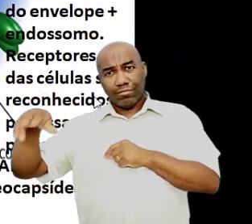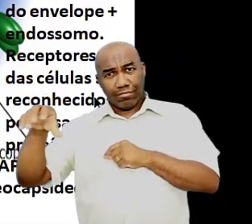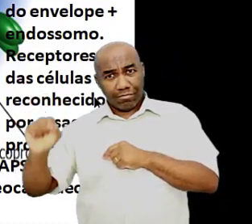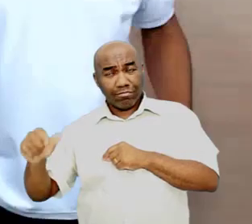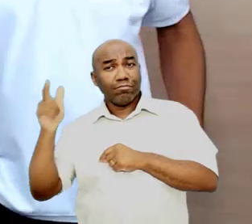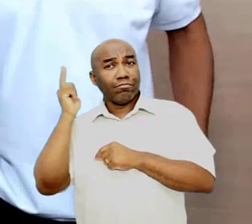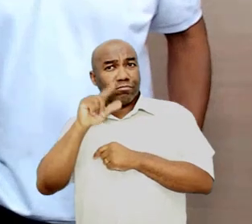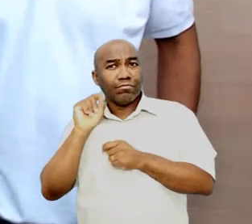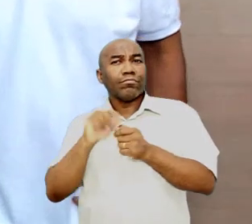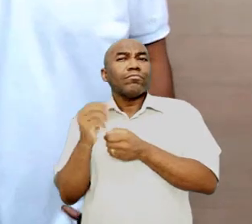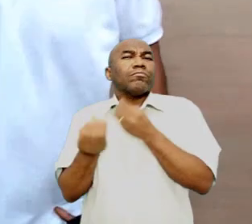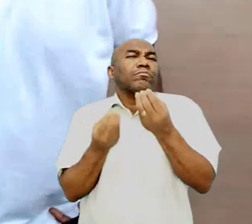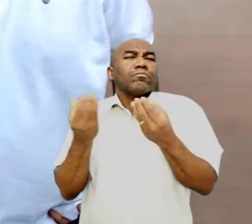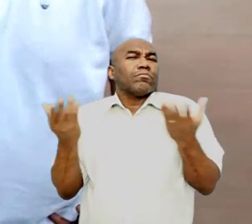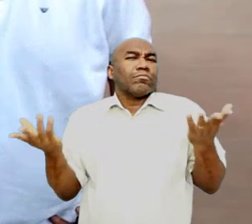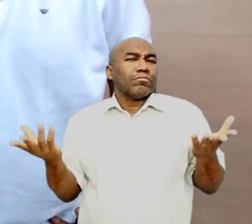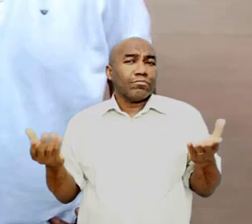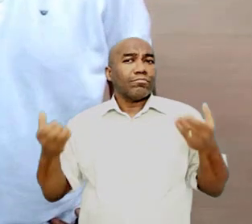hemaglutinina.